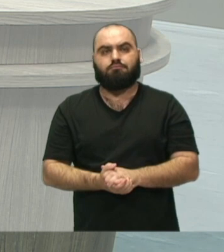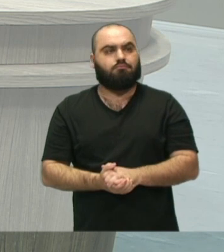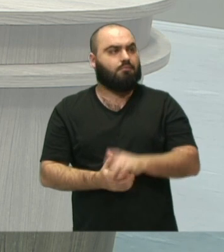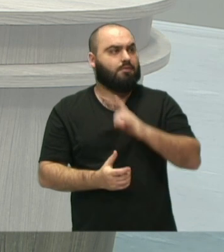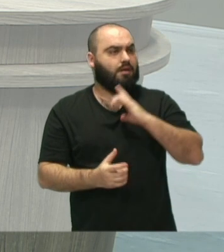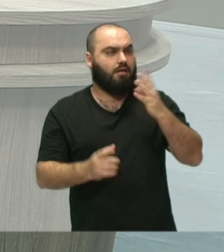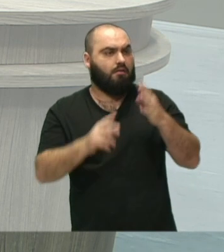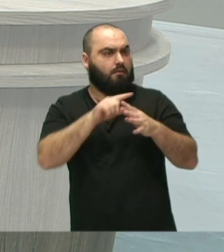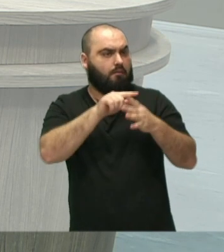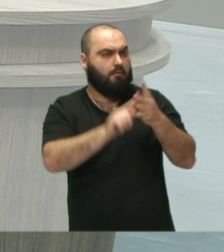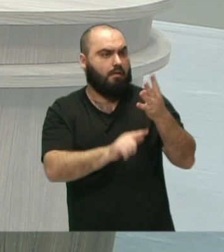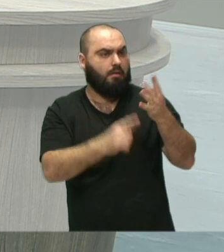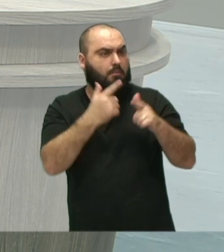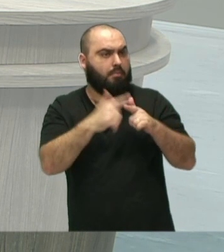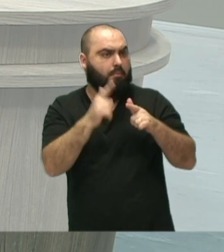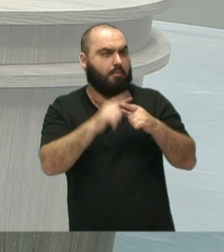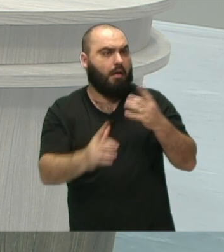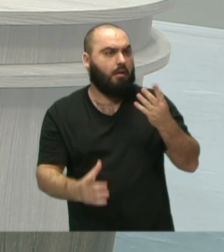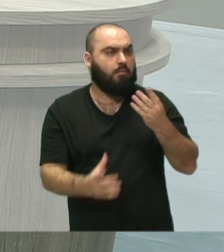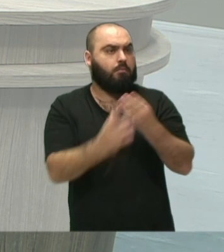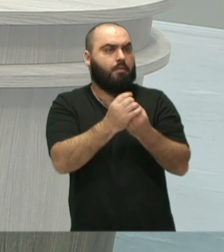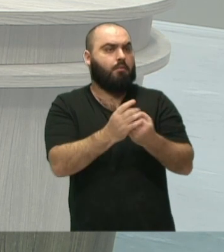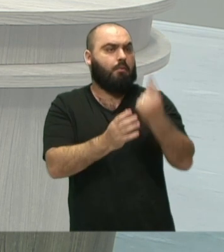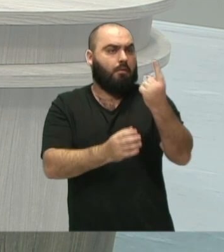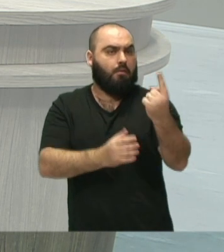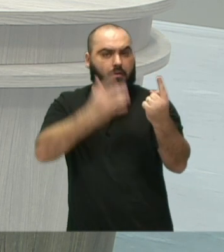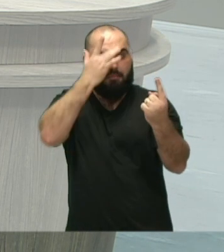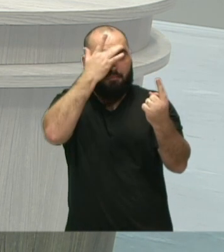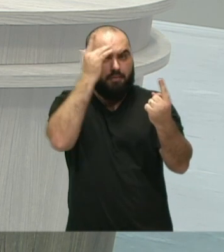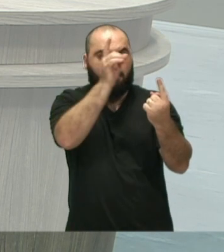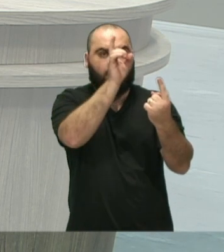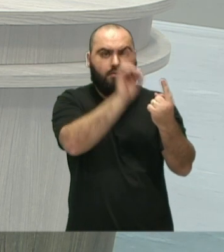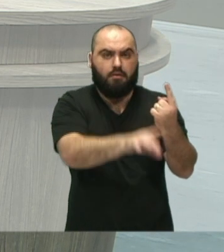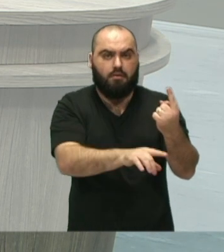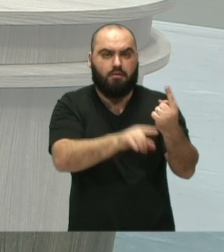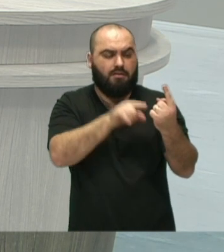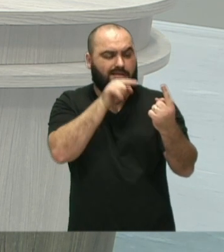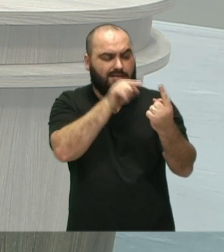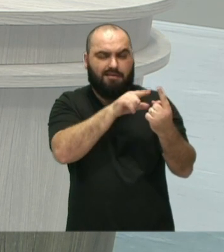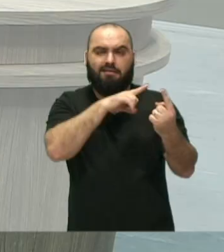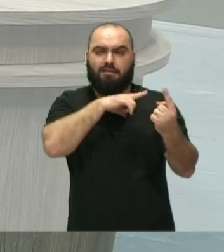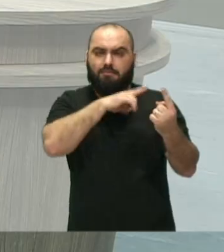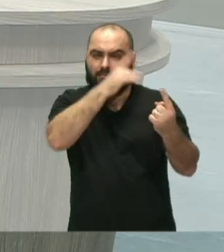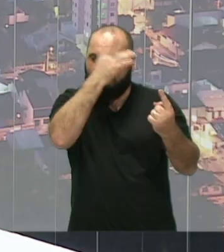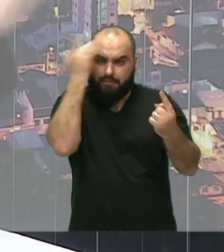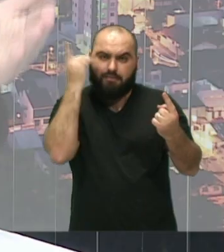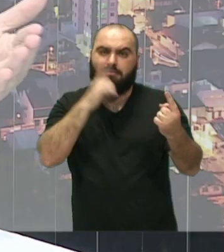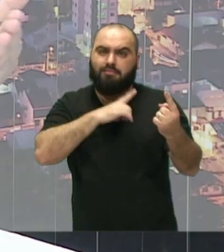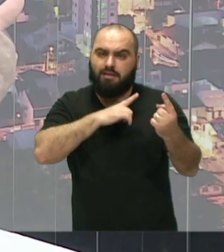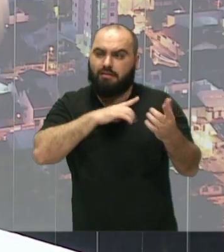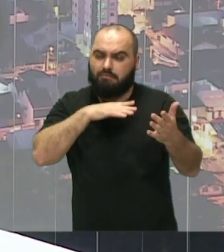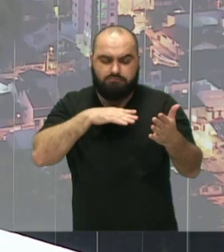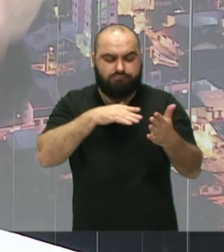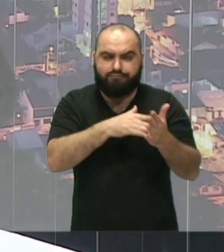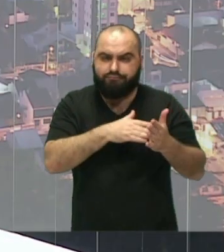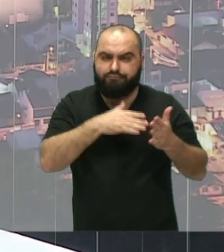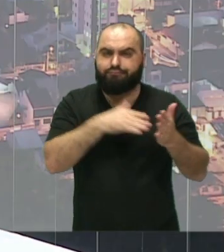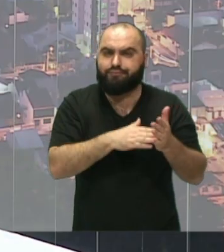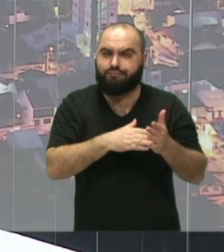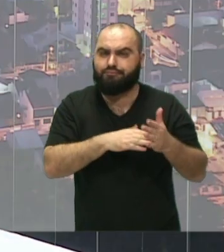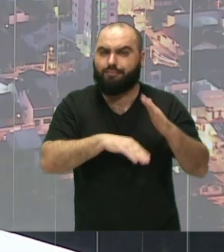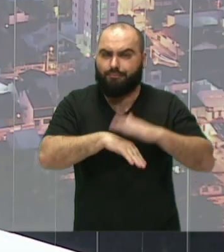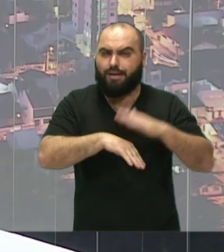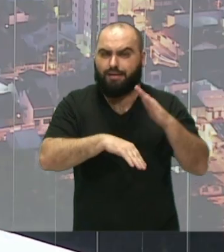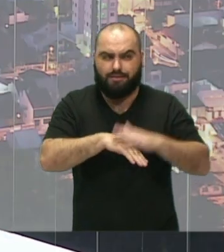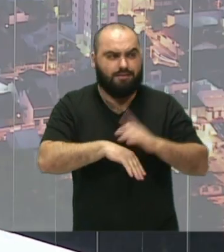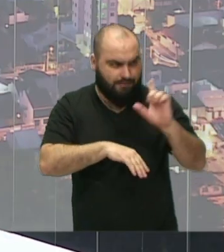de condicionantes que são mais impeditivas ainda, são barreiras cada vez maiores a